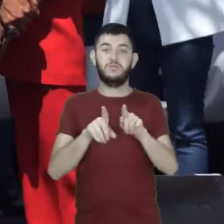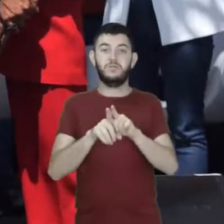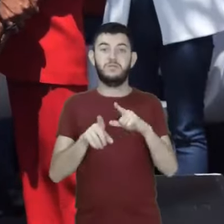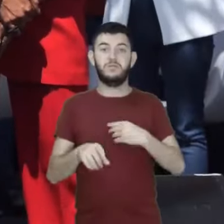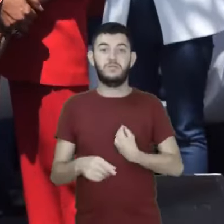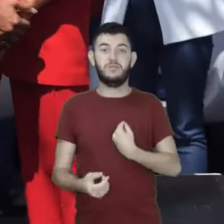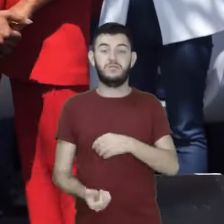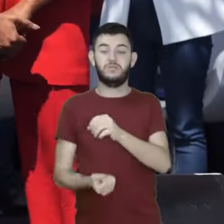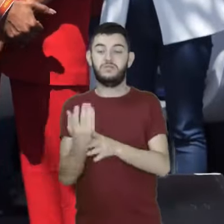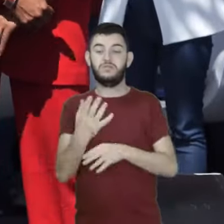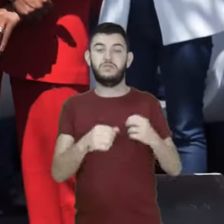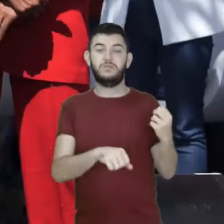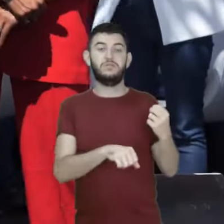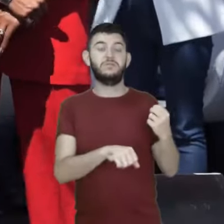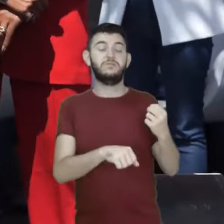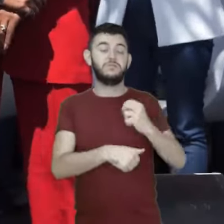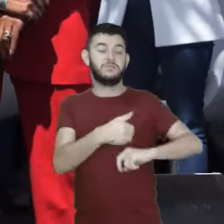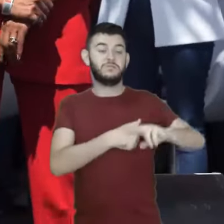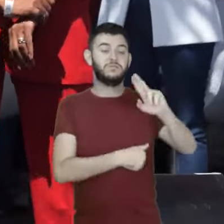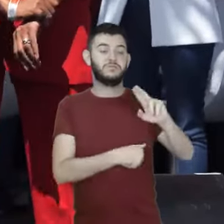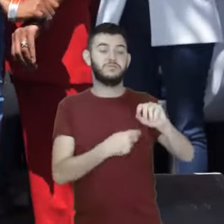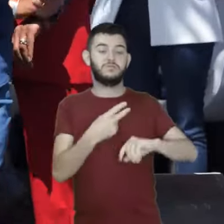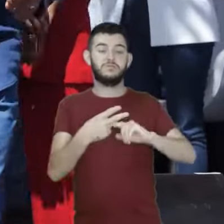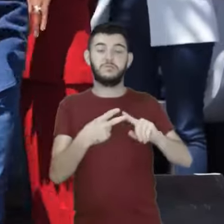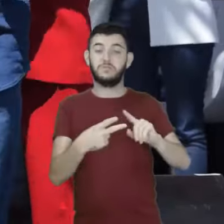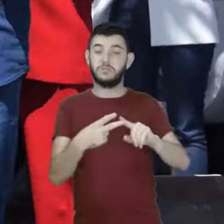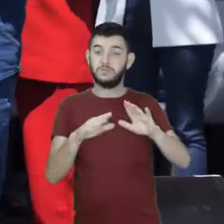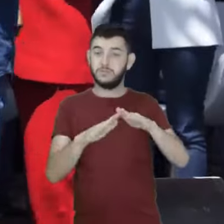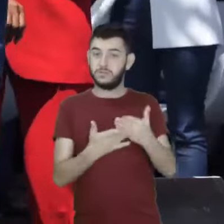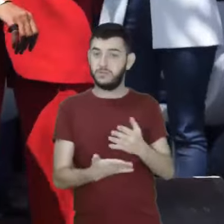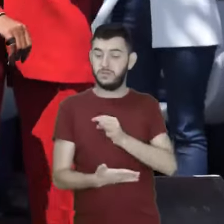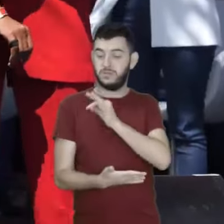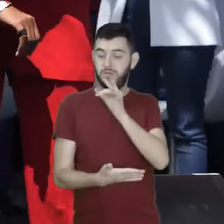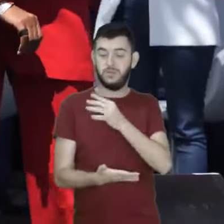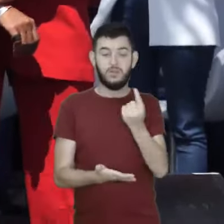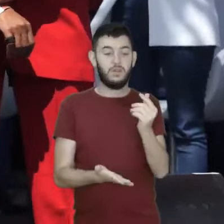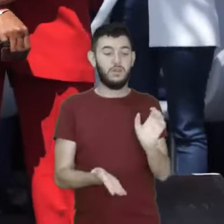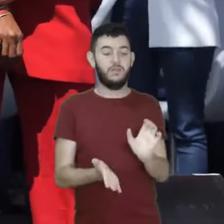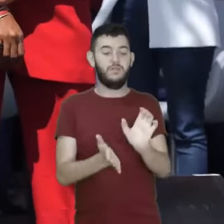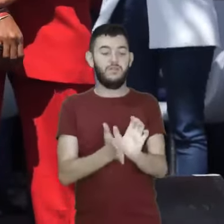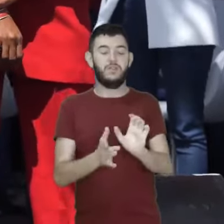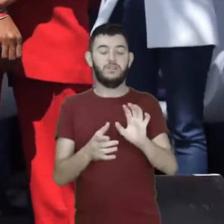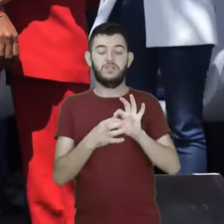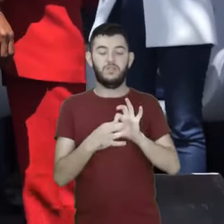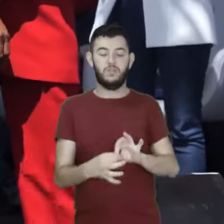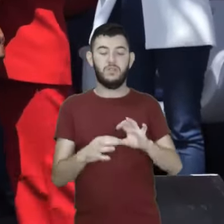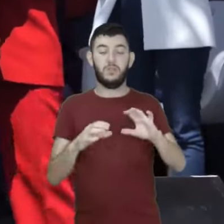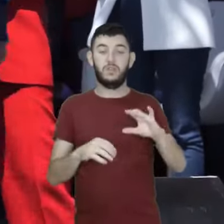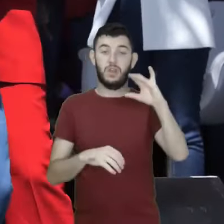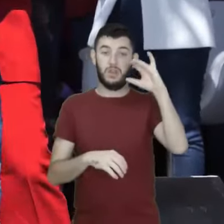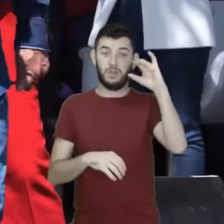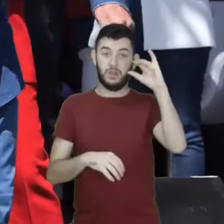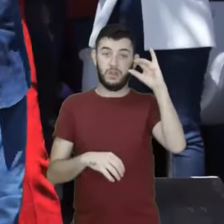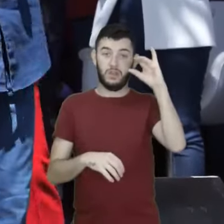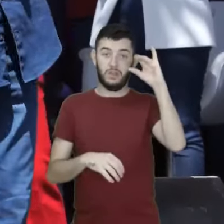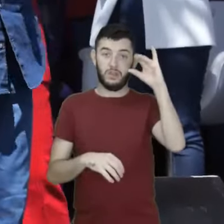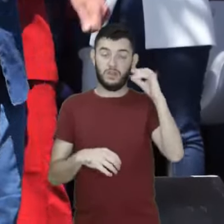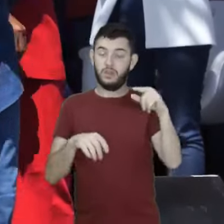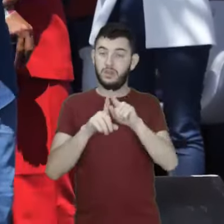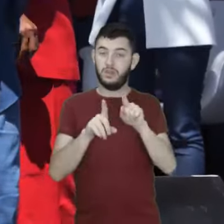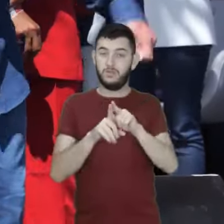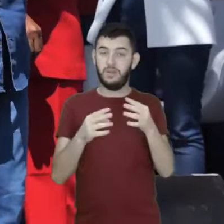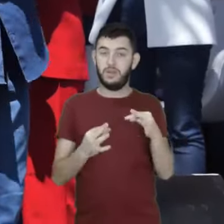escola técnica. Nós investimos mais em ciência e tecnologia. sabe, investimos mais na internet para que a gente tenha